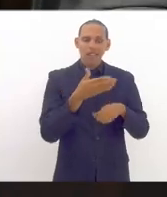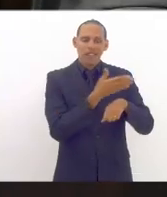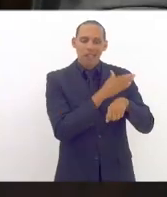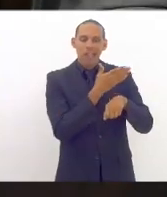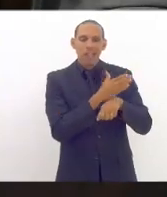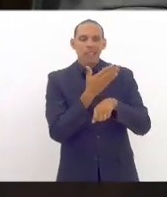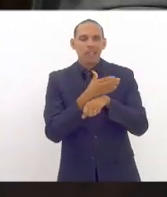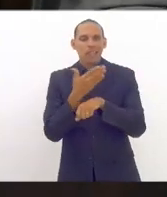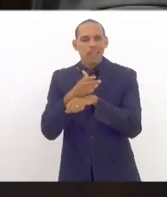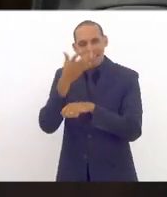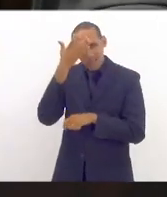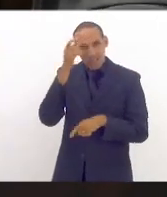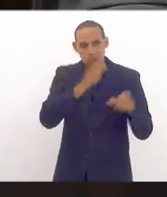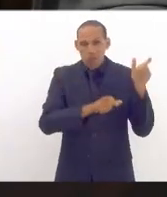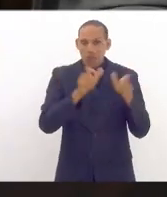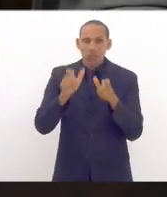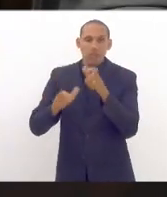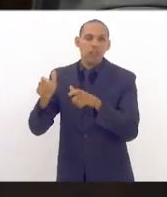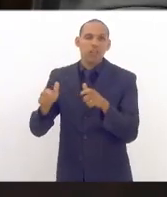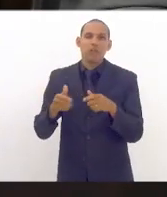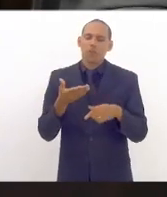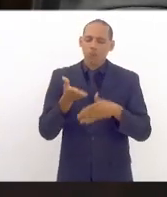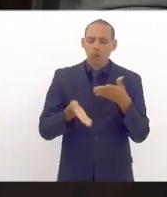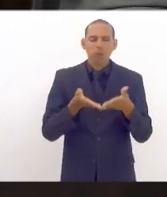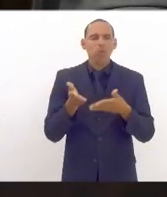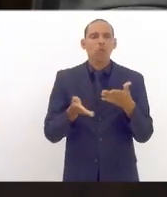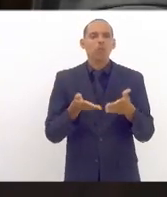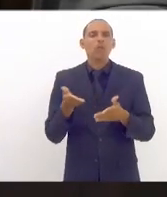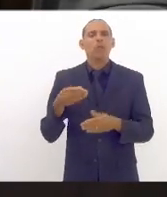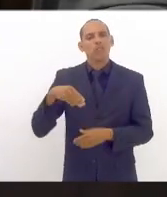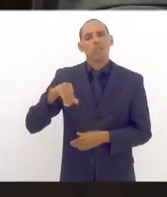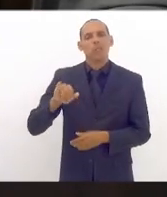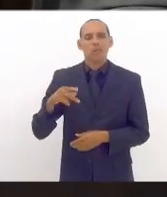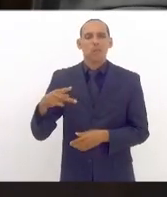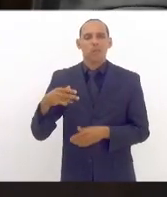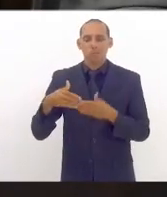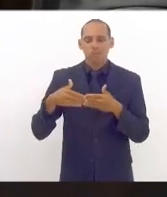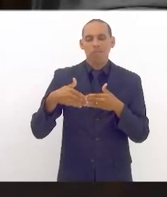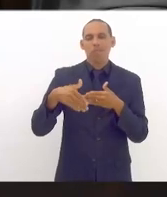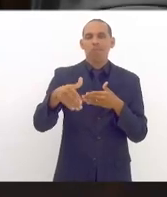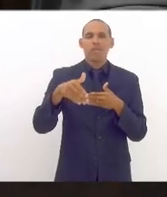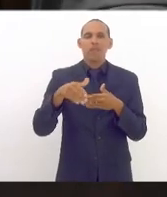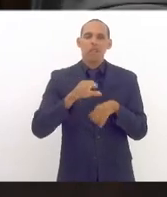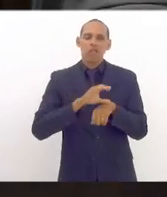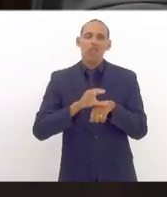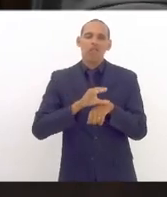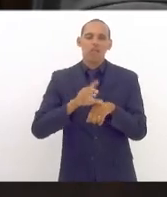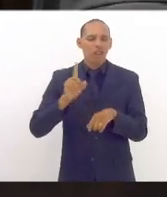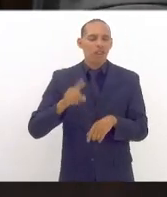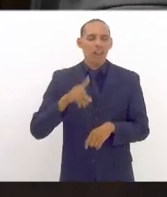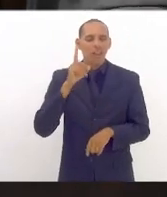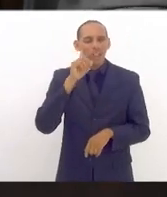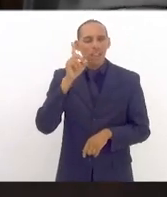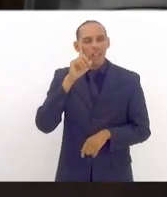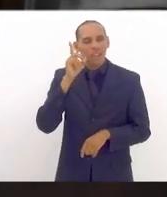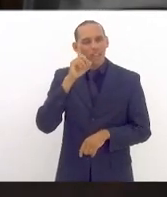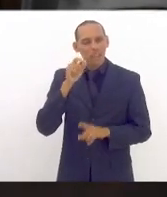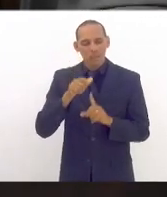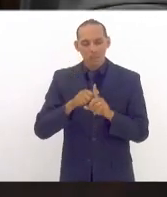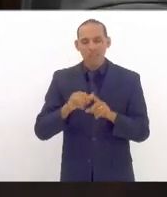eram irão operar essa Matriz o curso é agora nos primeiros dias de